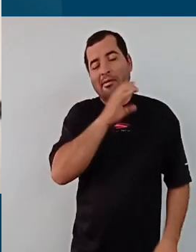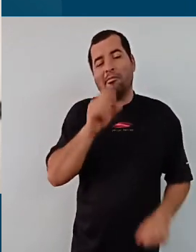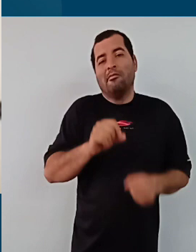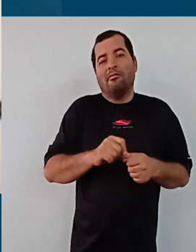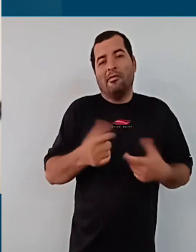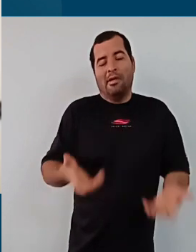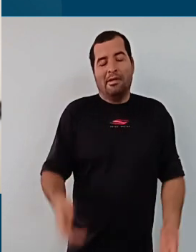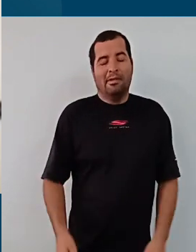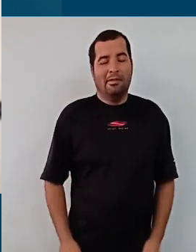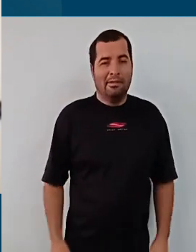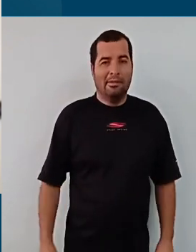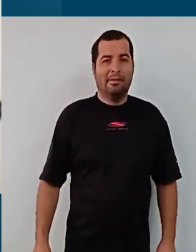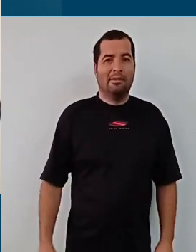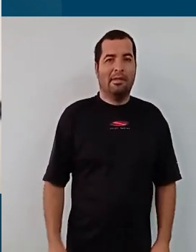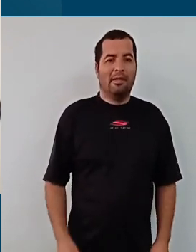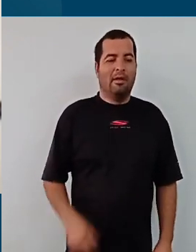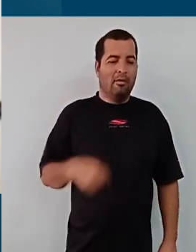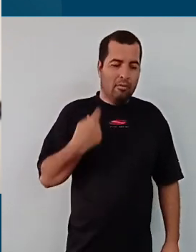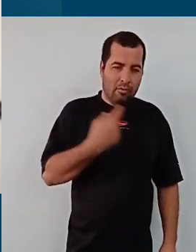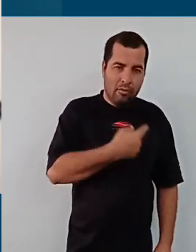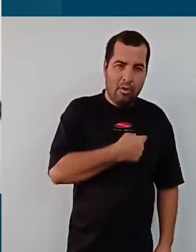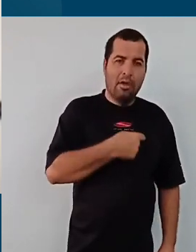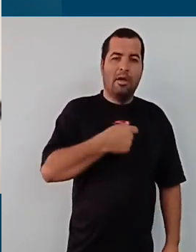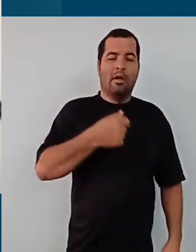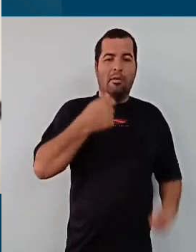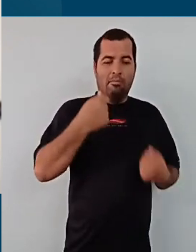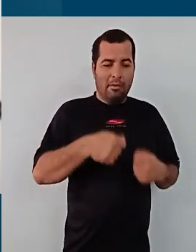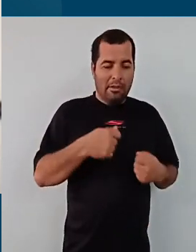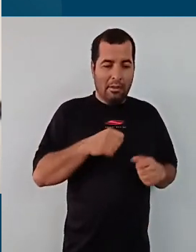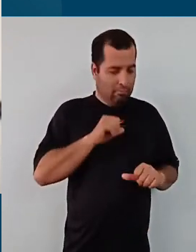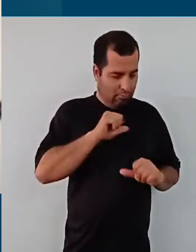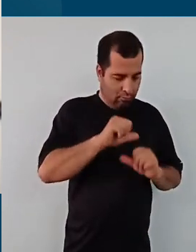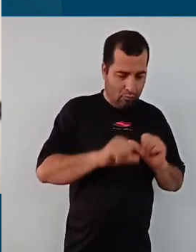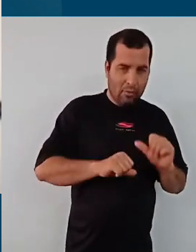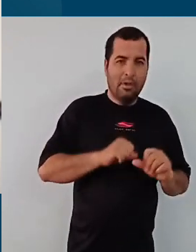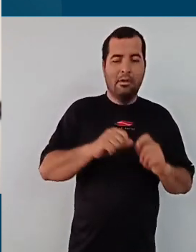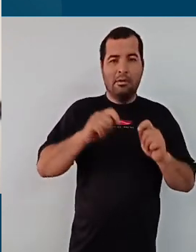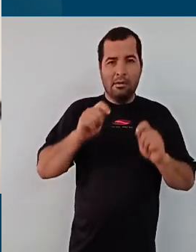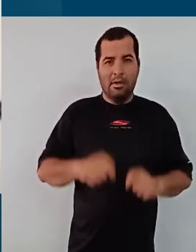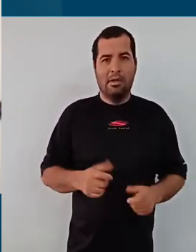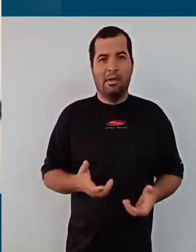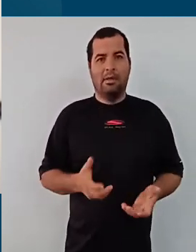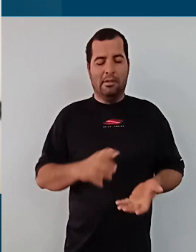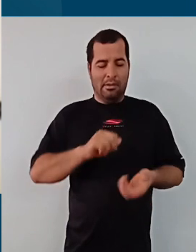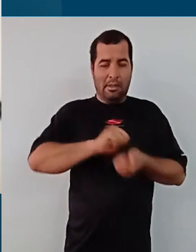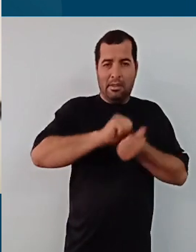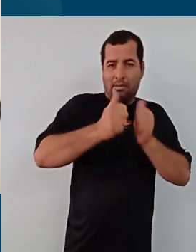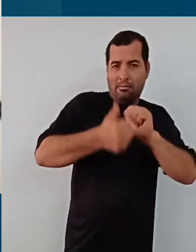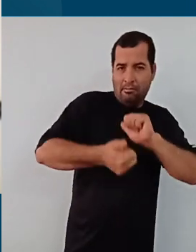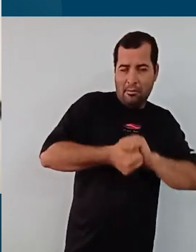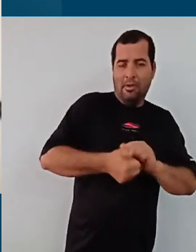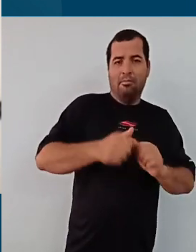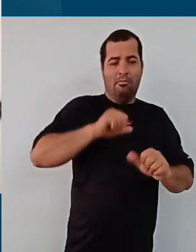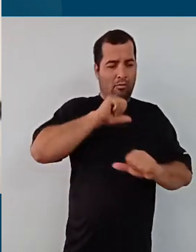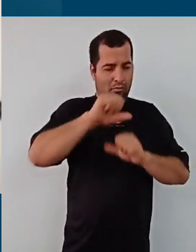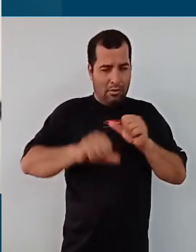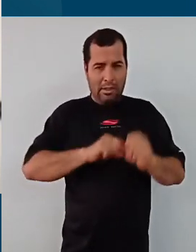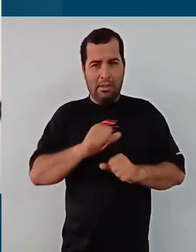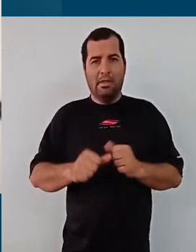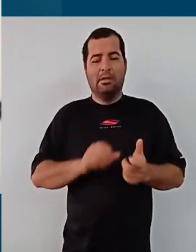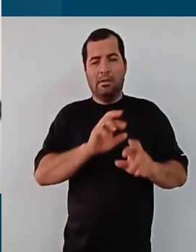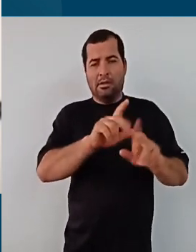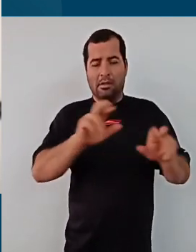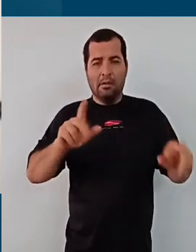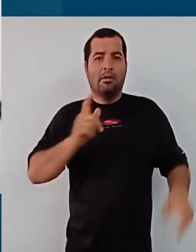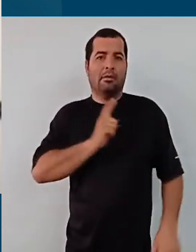que exige um trabalho de criatividade, de planejamento, de mobilização de vários recursos, inclusive uma